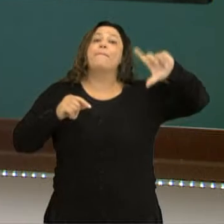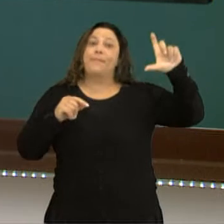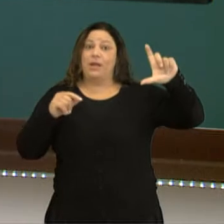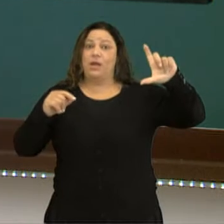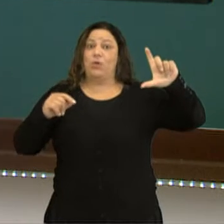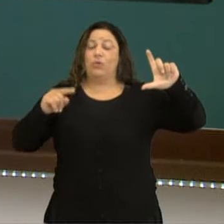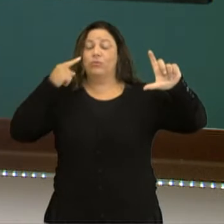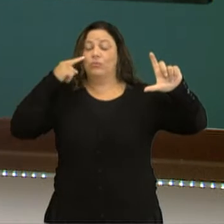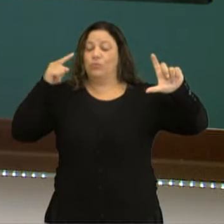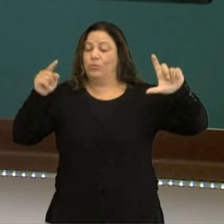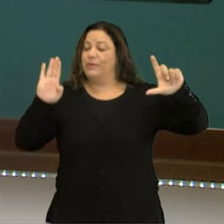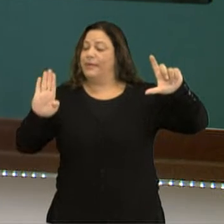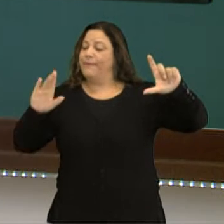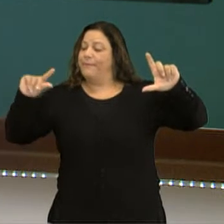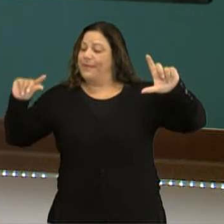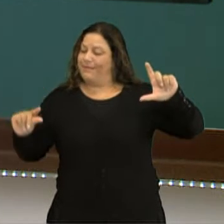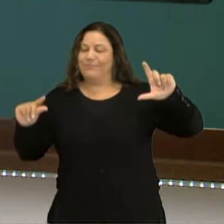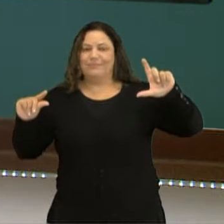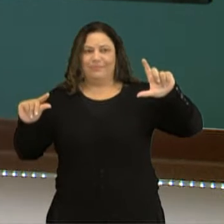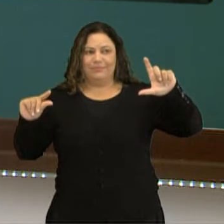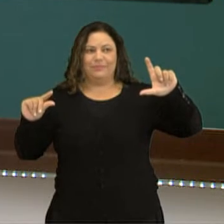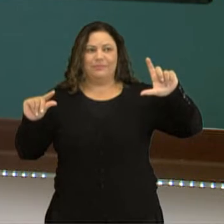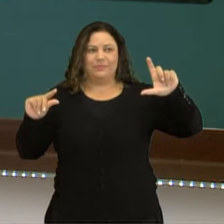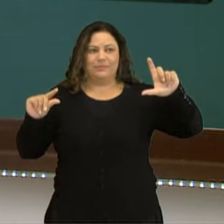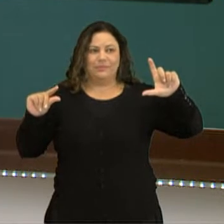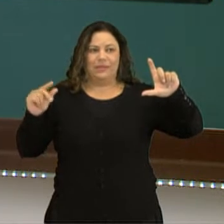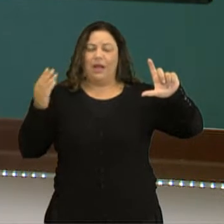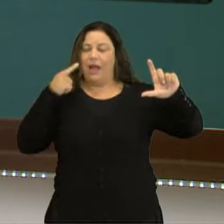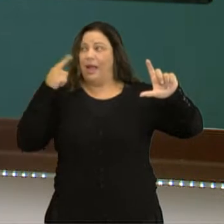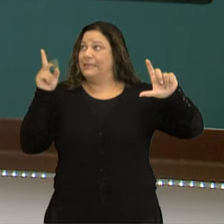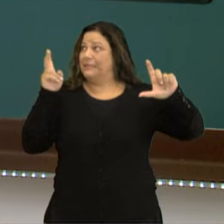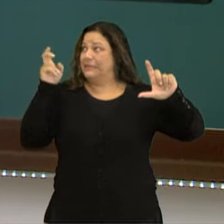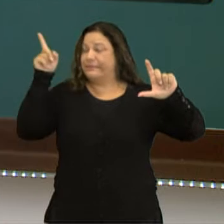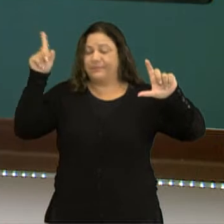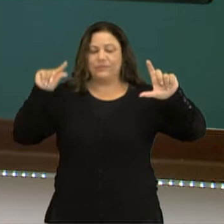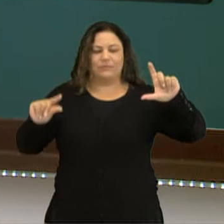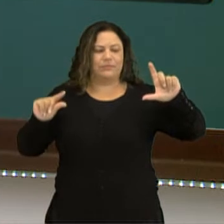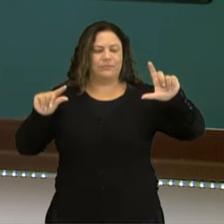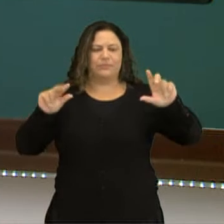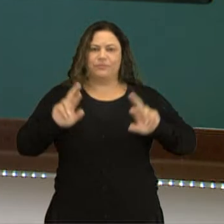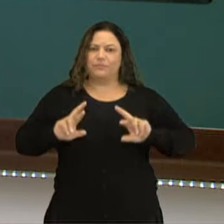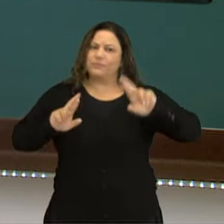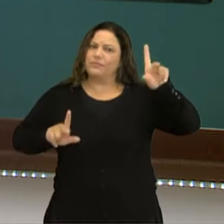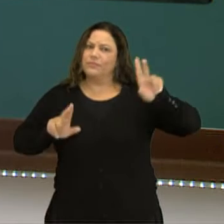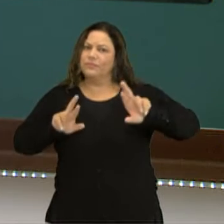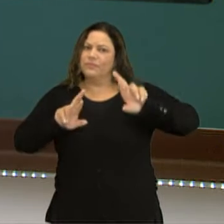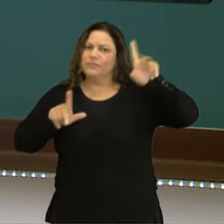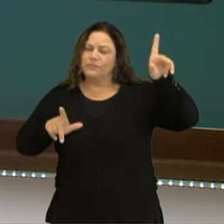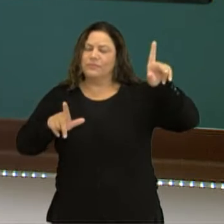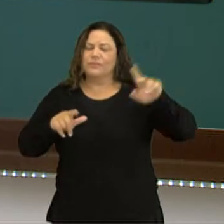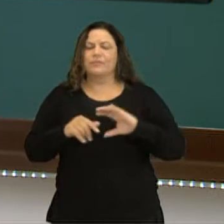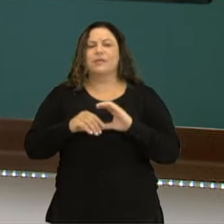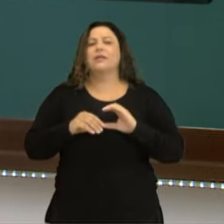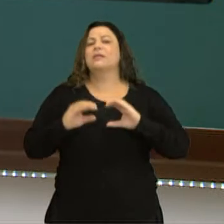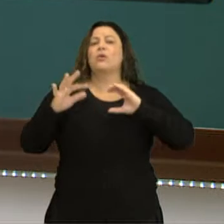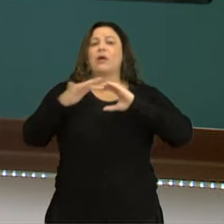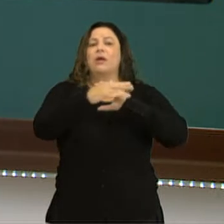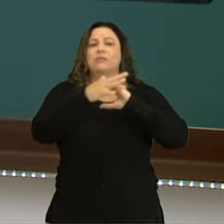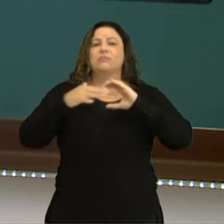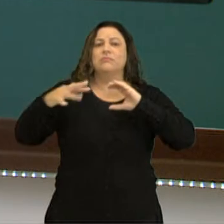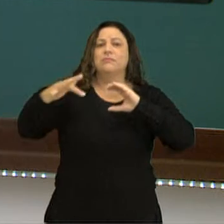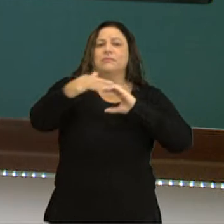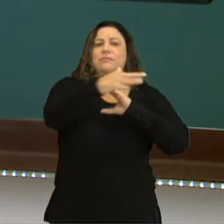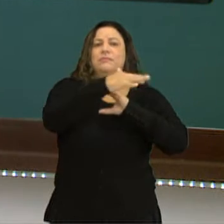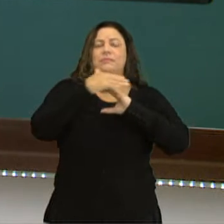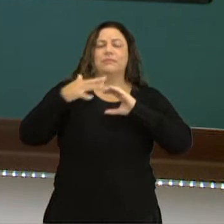B. Então, se esses corpos possuírem diferença de temperatura, vai fluir uma energia do corpo de maior